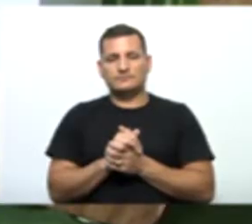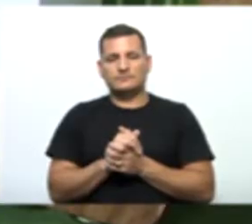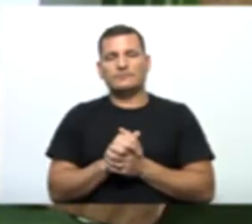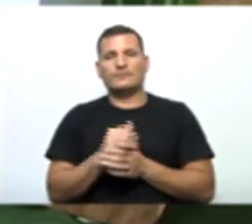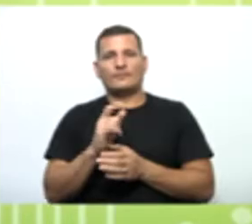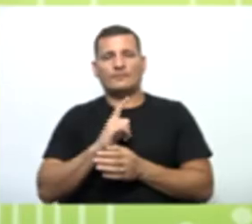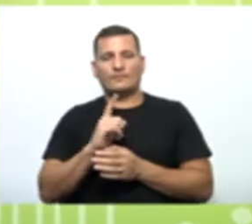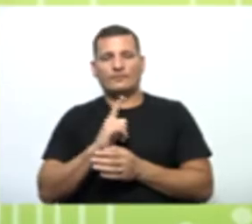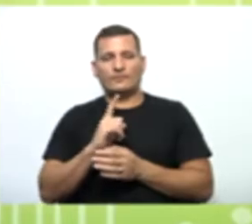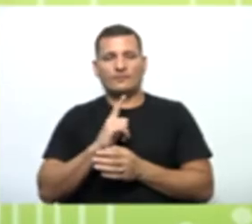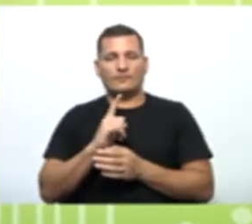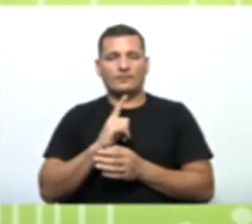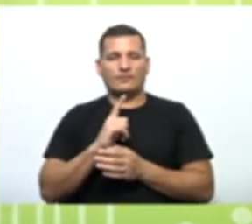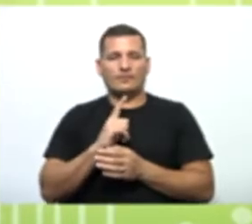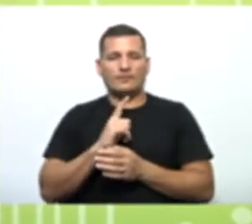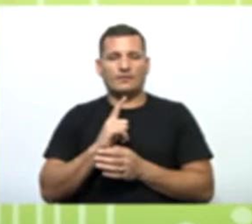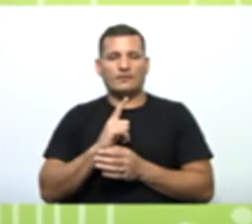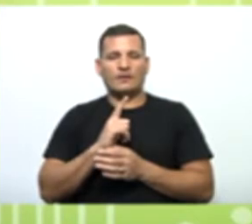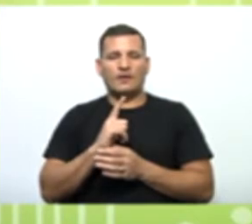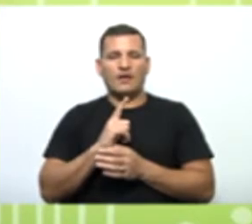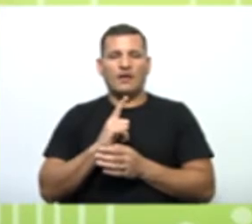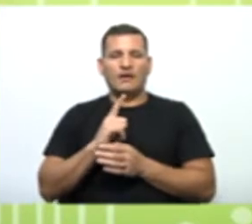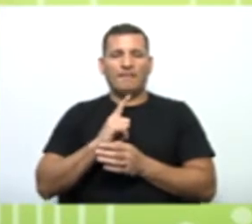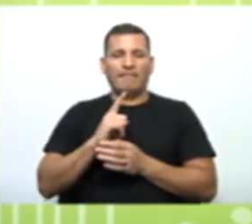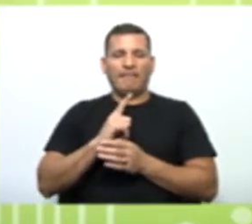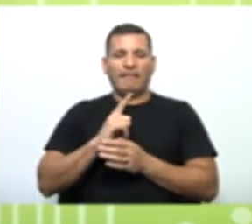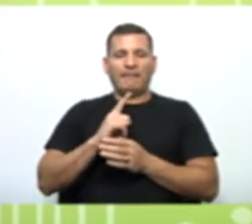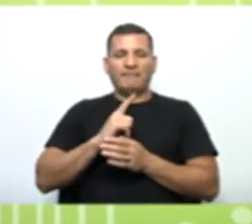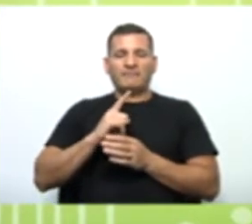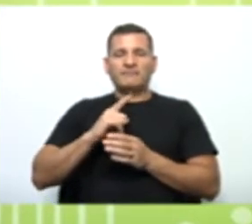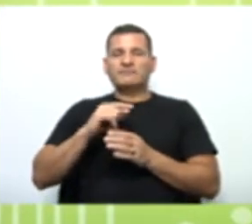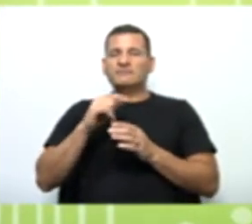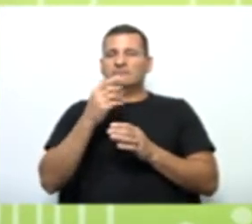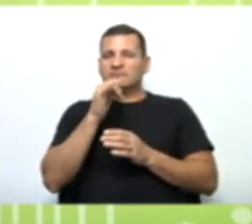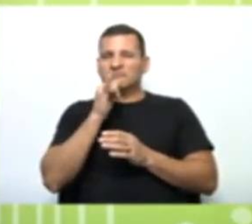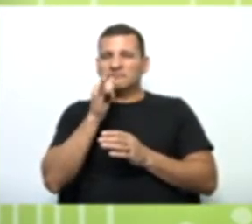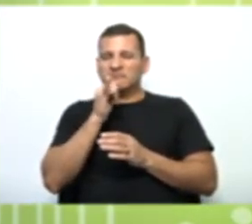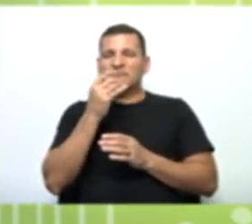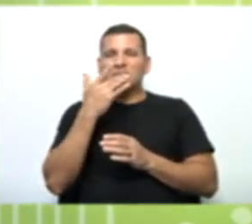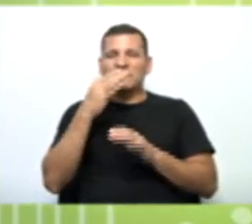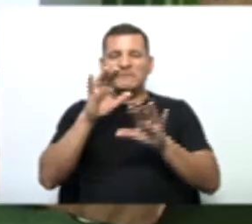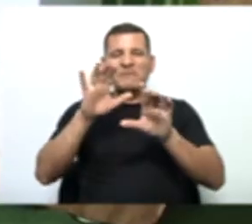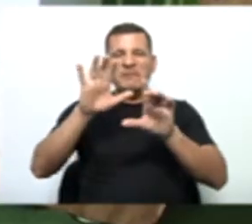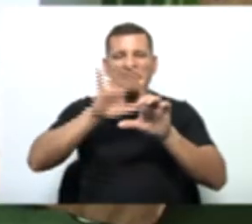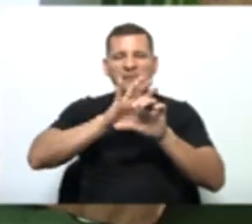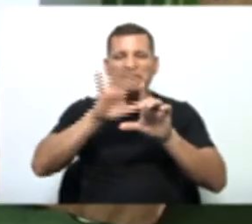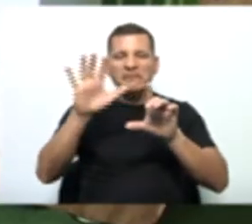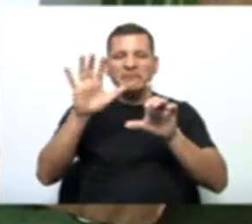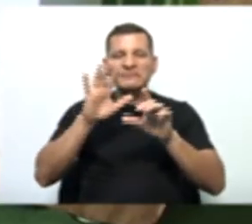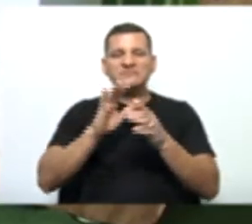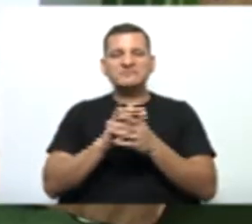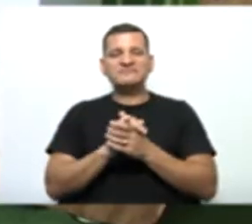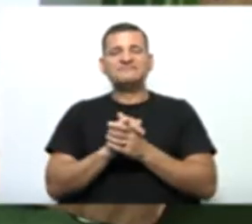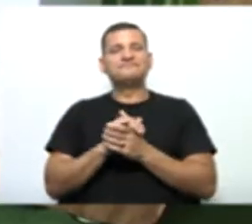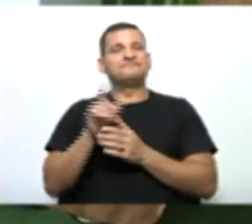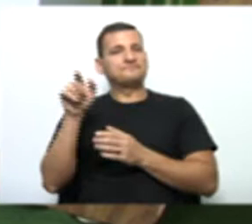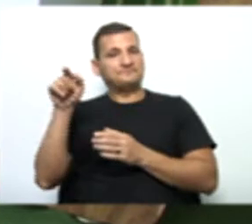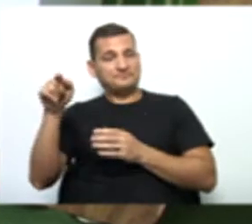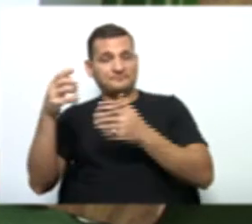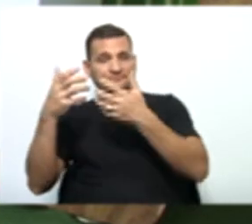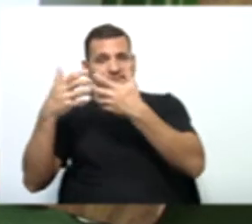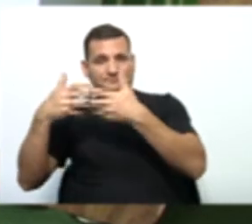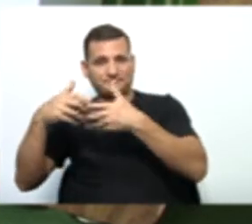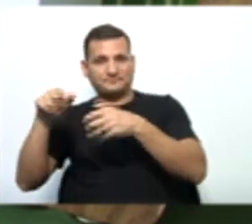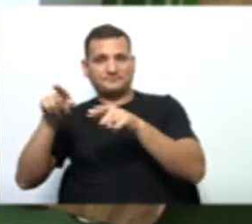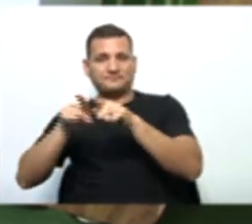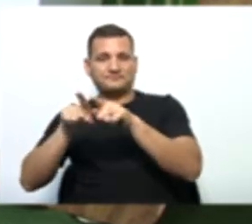meu fundo, no fundo da minha tela, eu tenho aqui dois exemplos de contraste. Tenho aqui no Instituto também, ó, outro exemplo